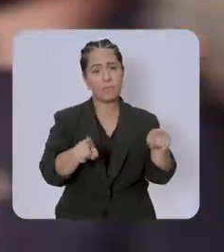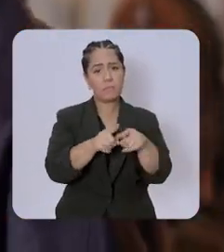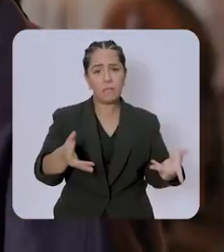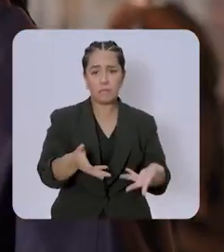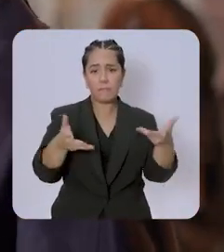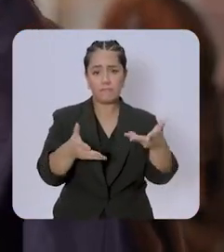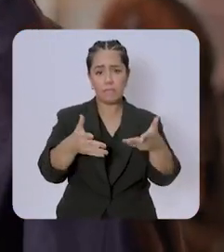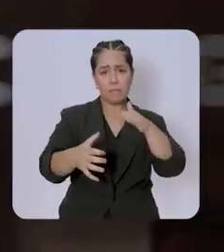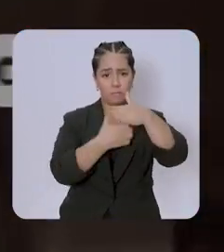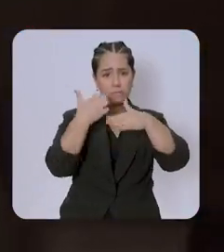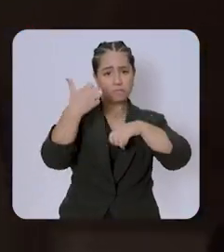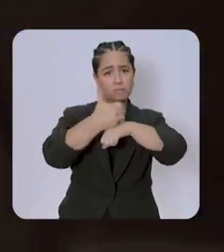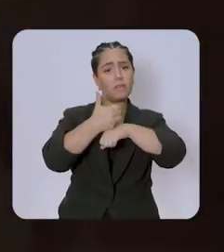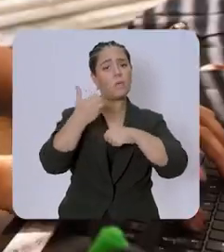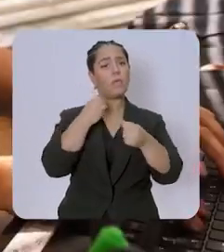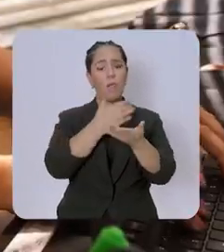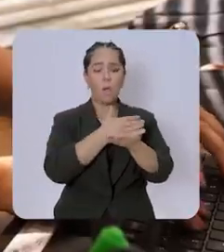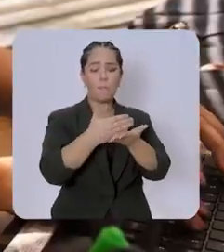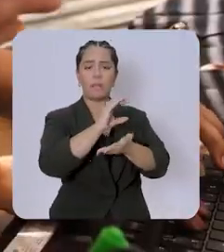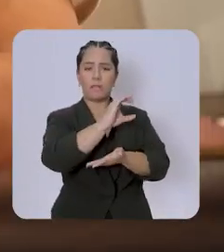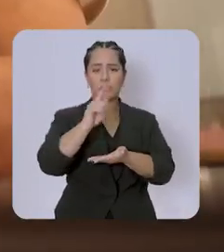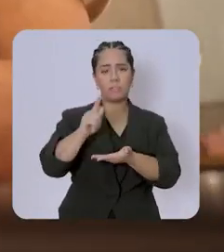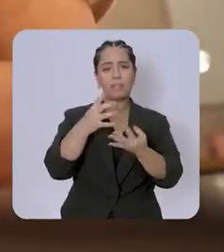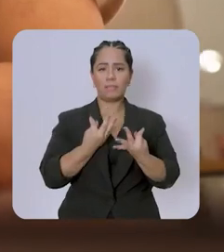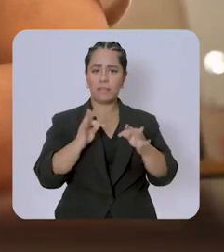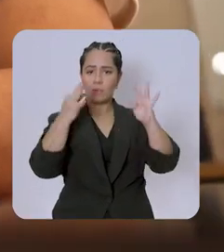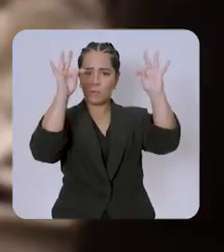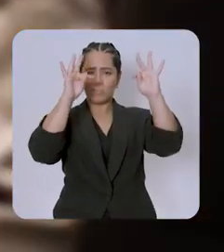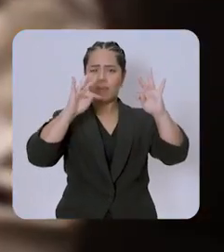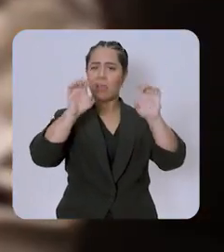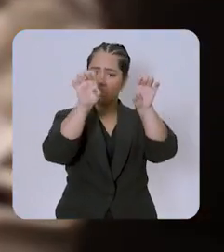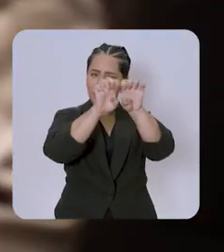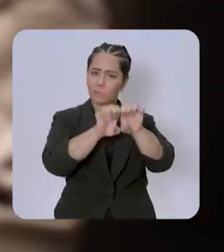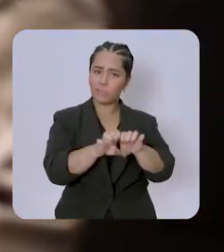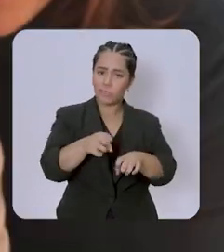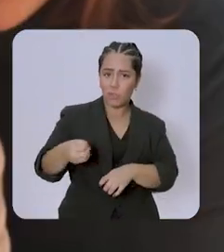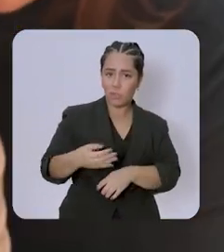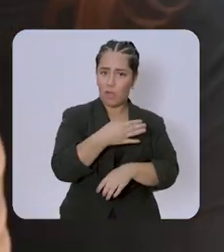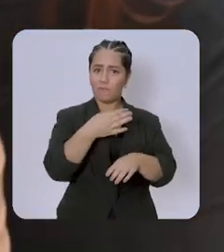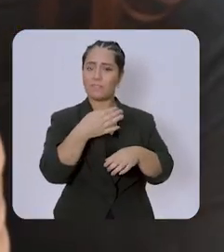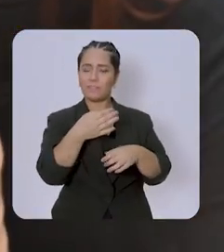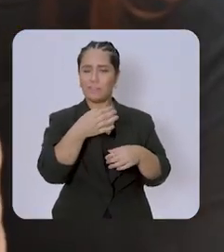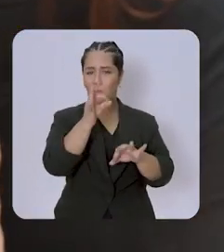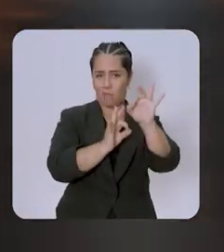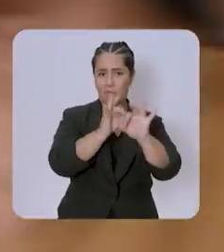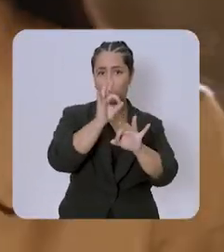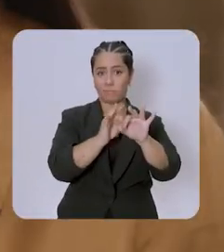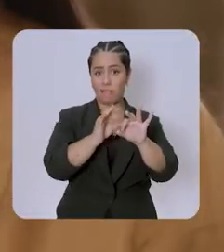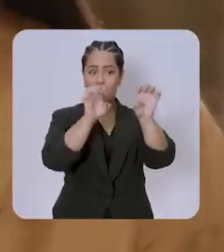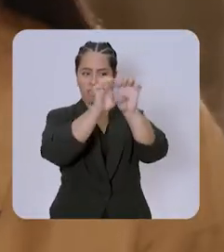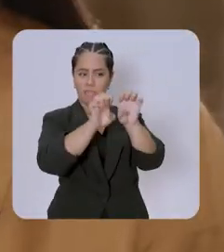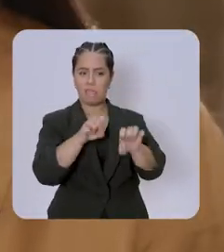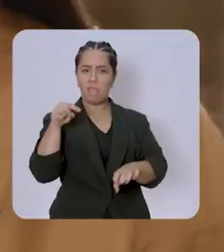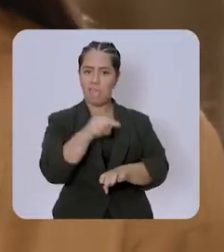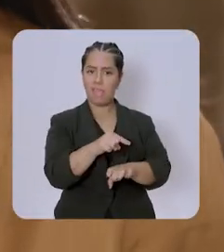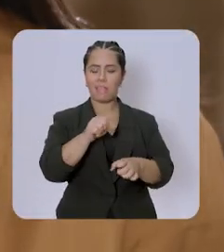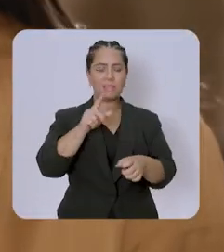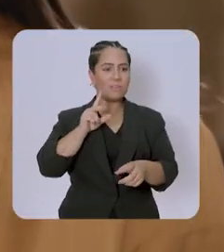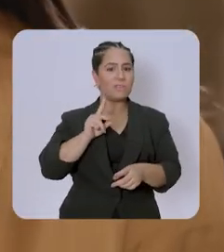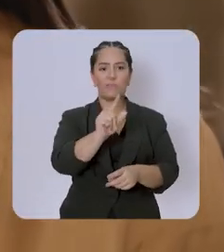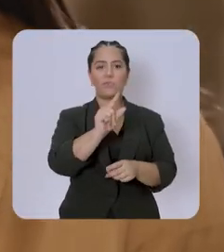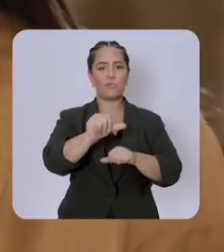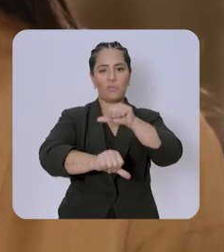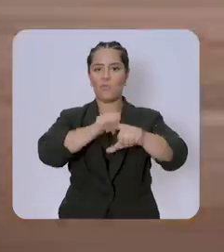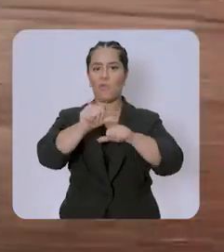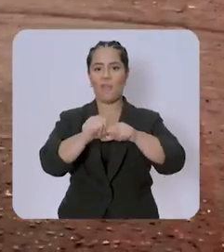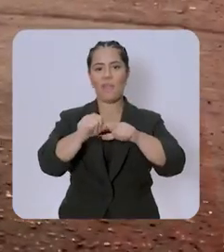ProQualifica e incentivar o empreendedor no Start CG com tecnologia e estrutura para os novos negócios. Na infraestrutura, é hora de